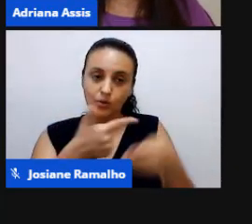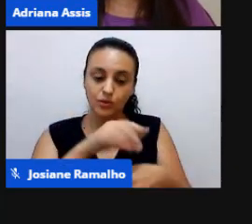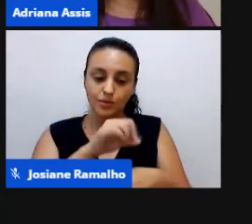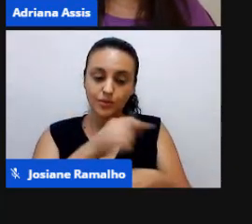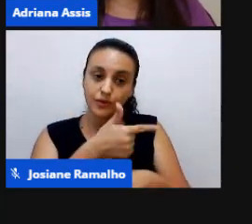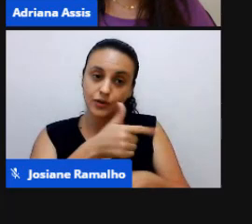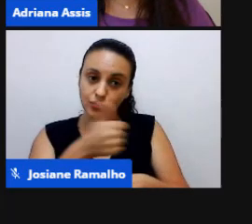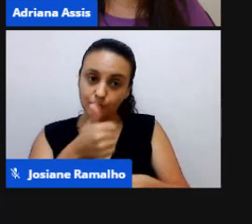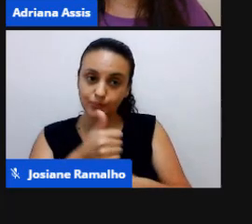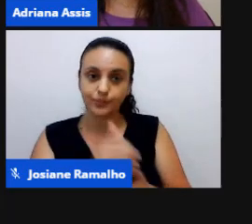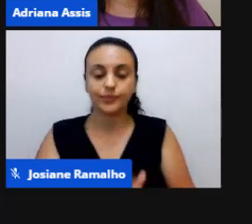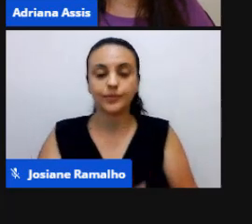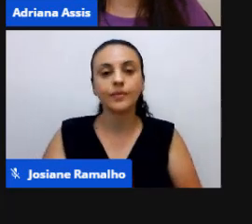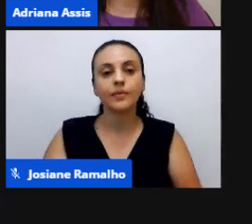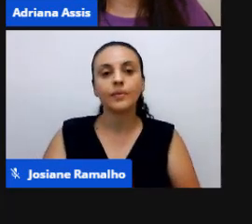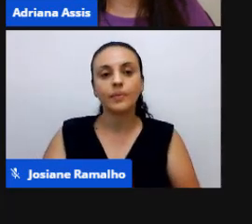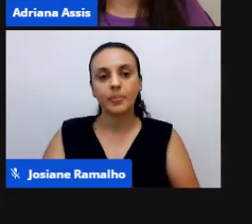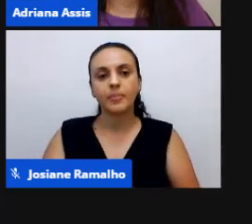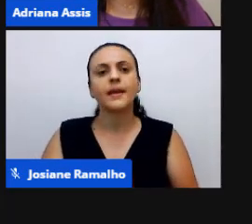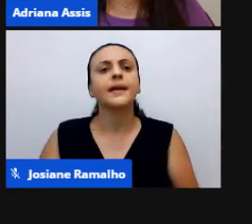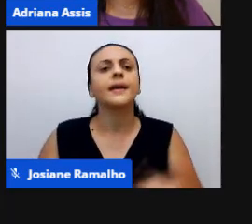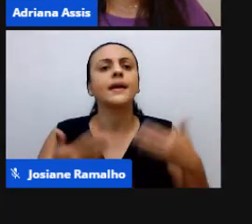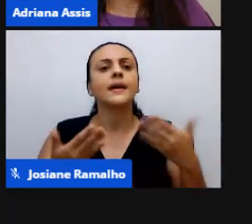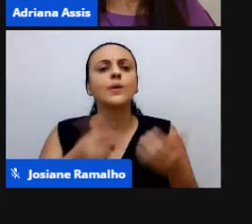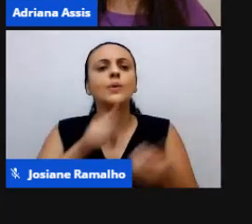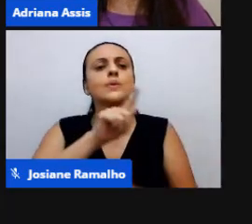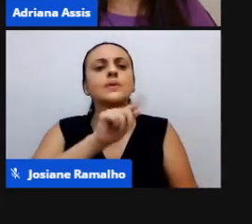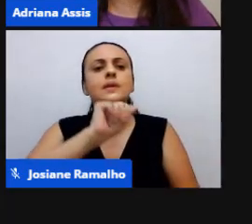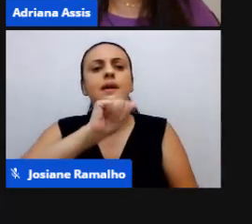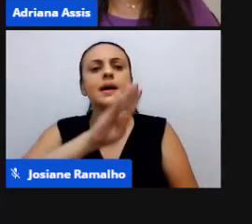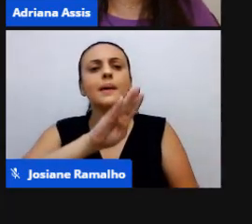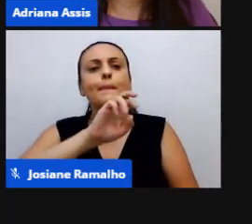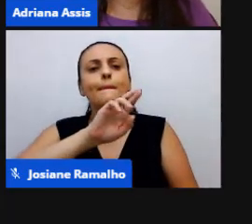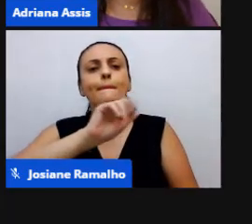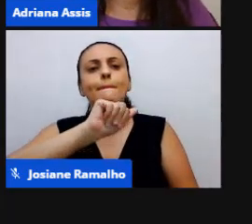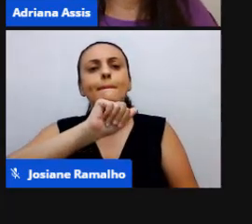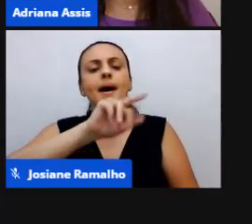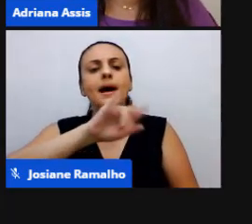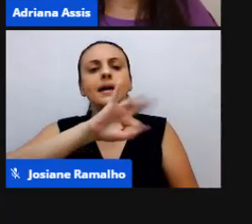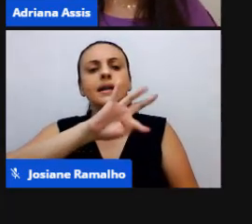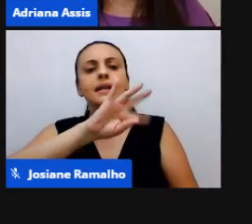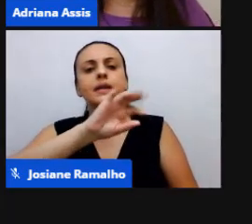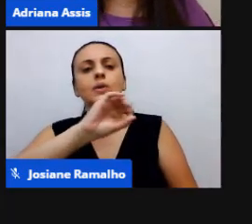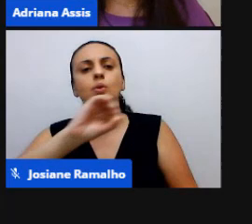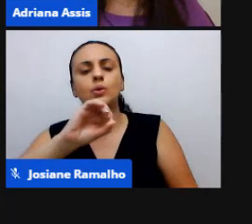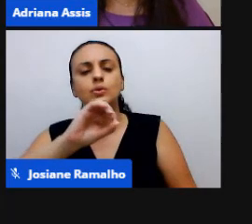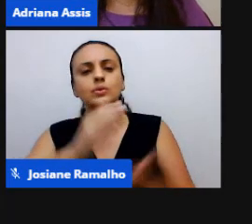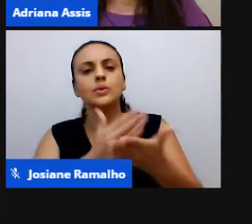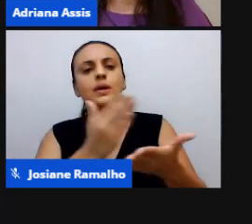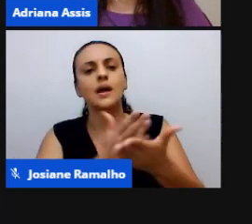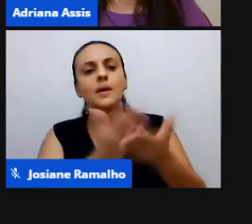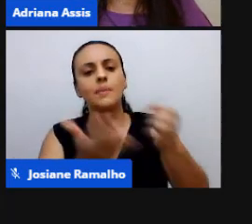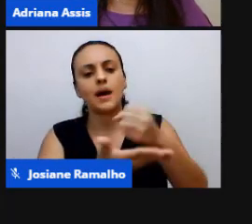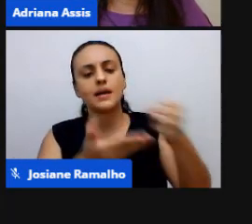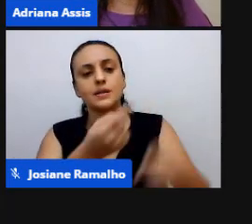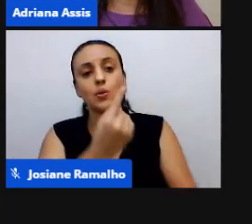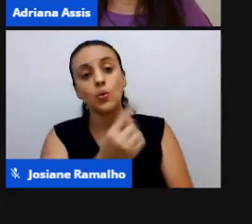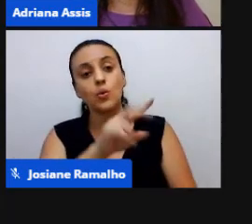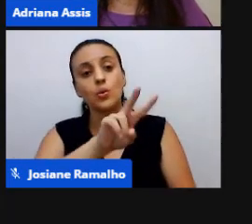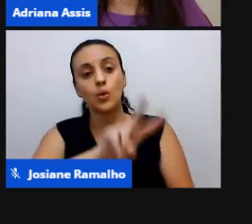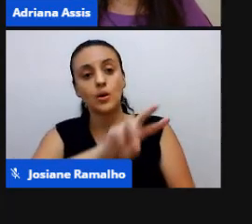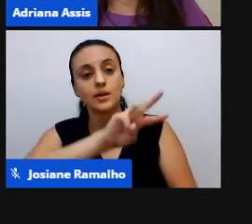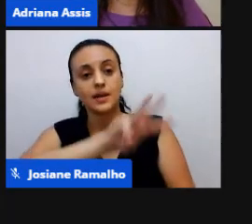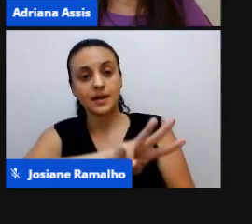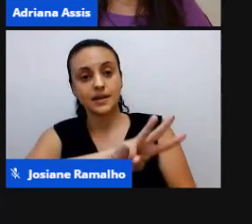Sobre os gabaritos dos cadernos base. Os gabaritos dos cadernos base 1, 2 e